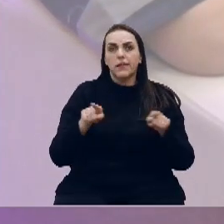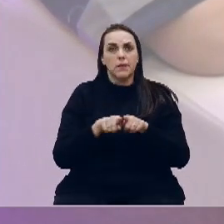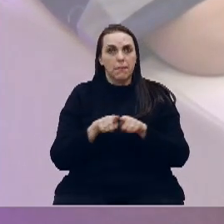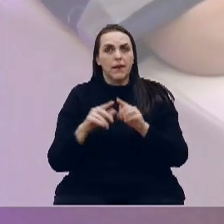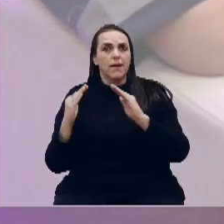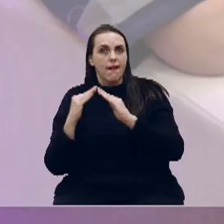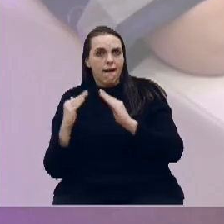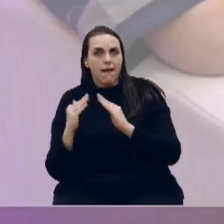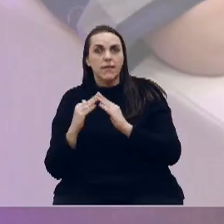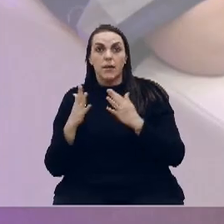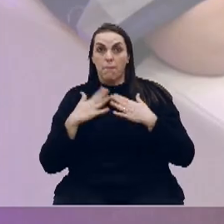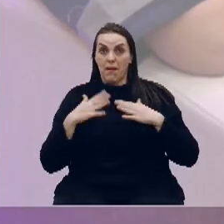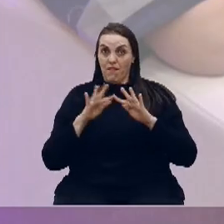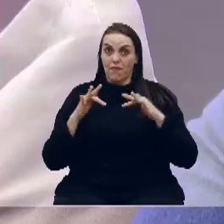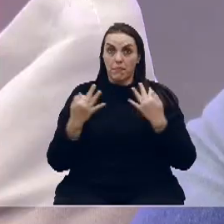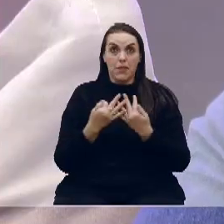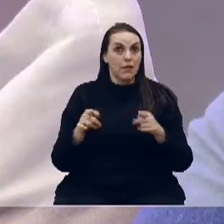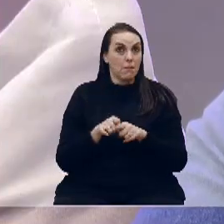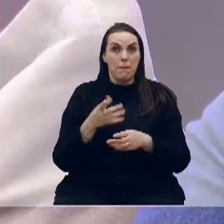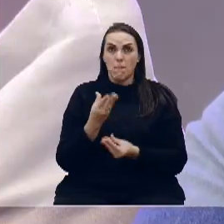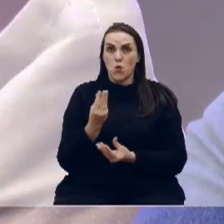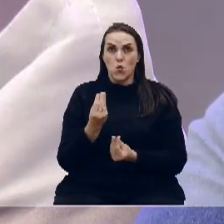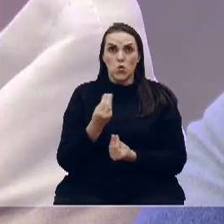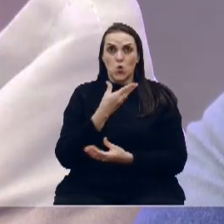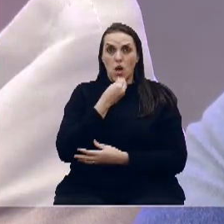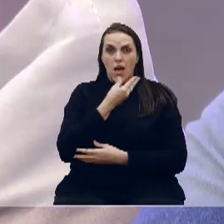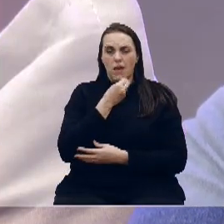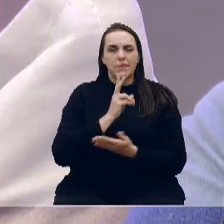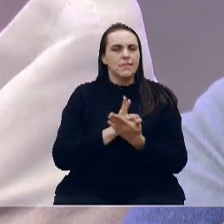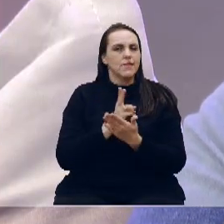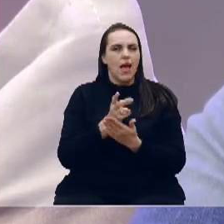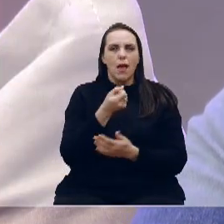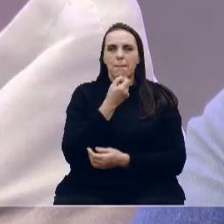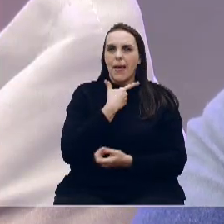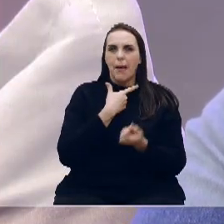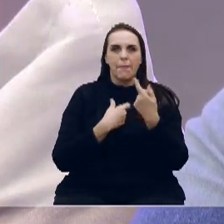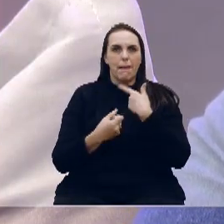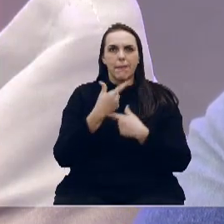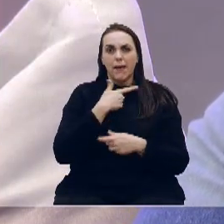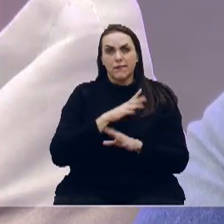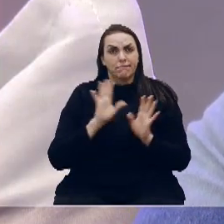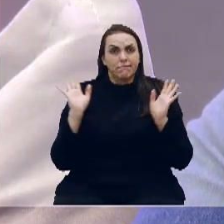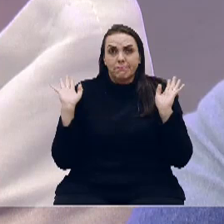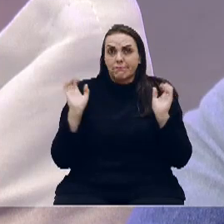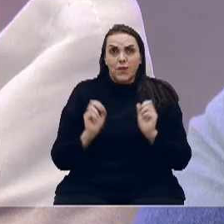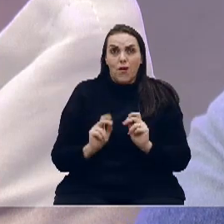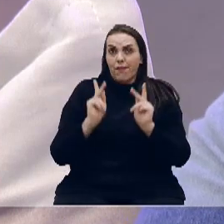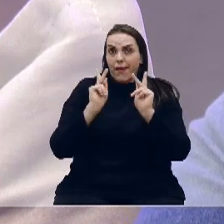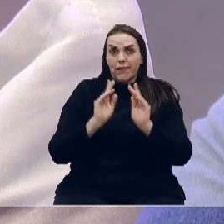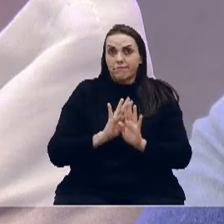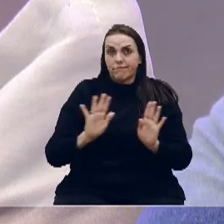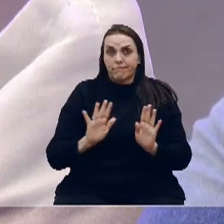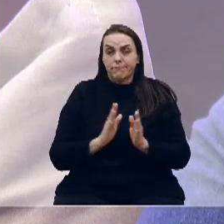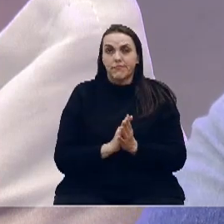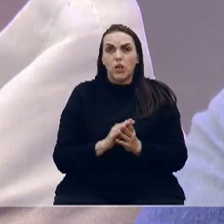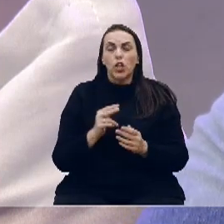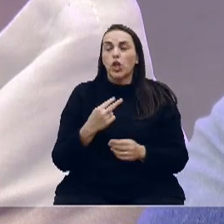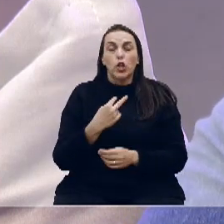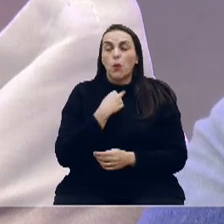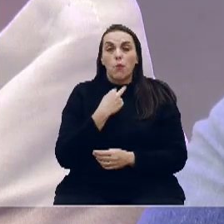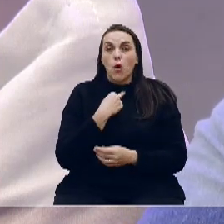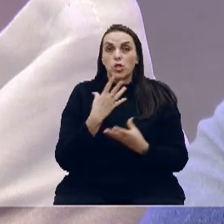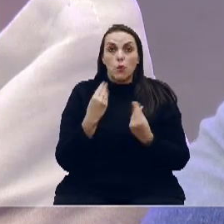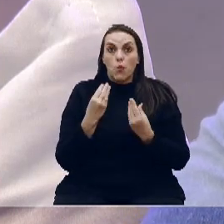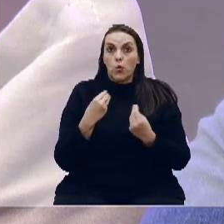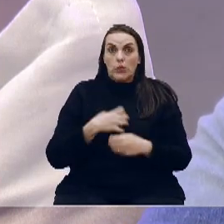Eu sou de uma família que tem muito homens. E sempre tem, né, as piadinhas e tal. Sim. E é uma coisa que tu tem que... Não pode levar muito a ferro e fogo,